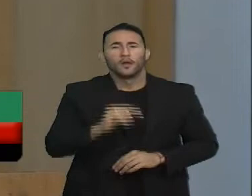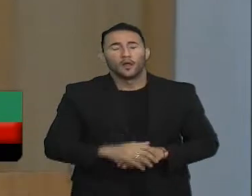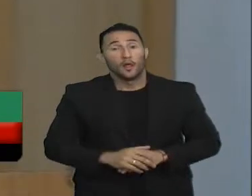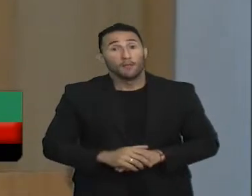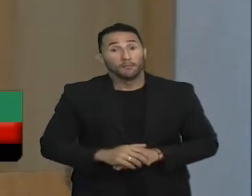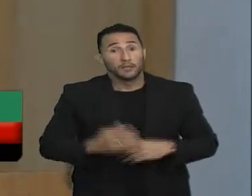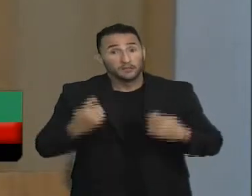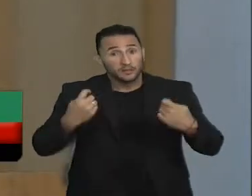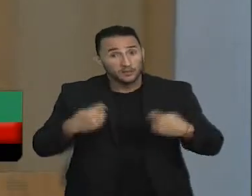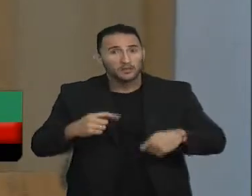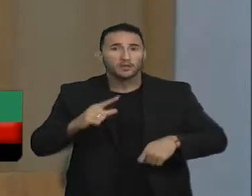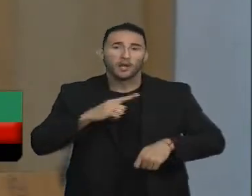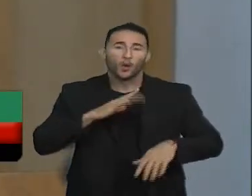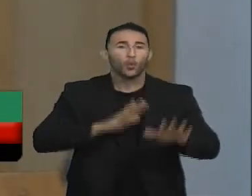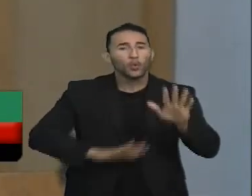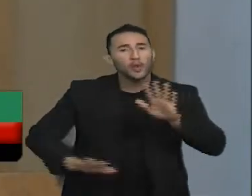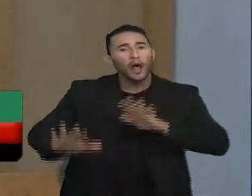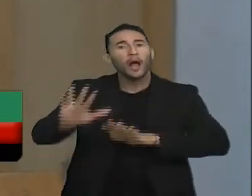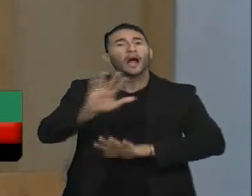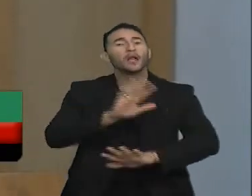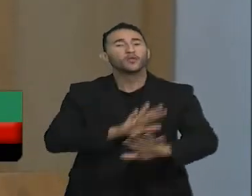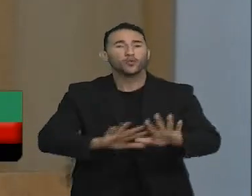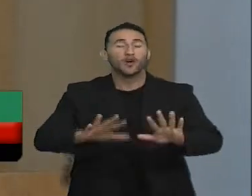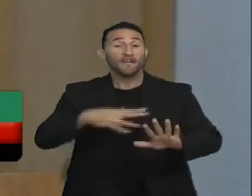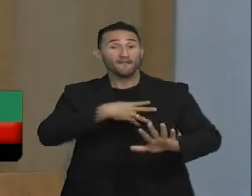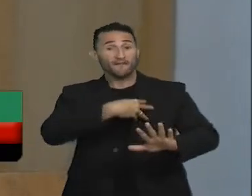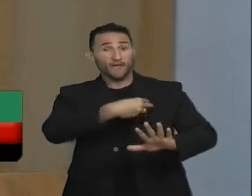para terem cuidado com seus filhos.